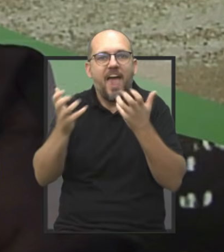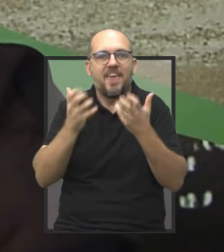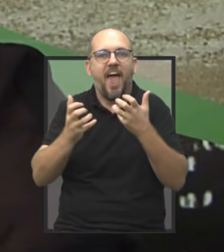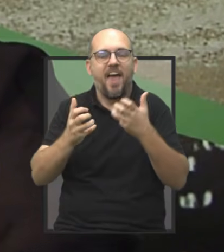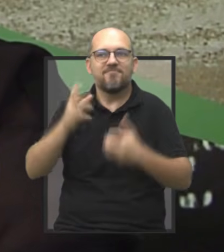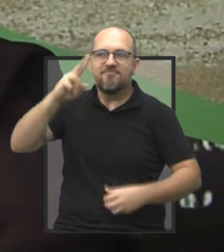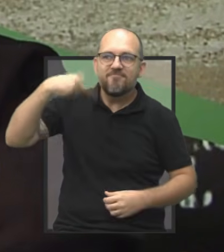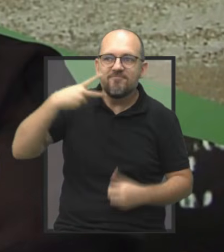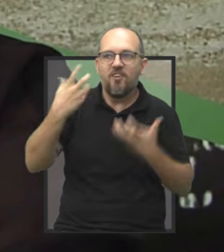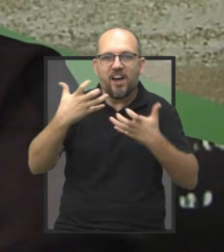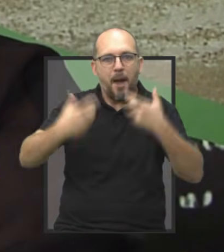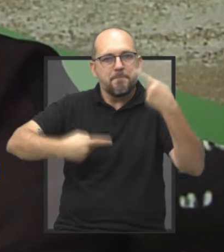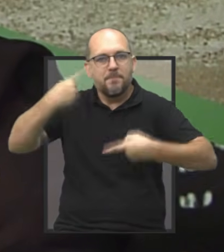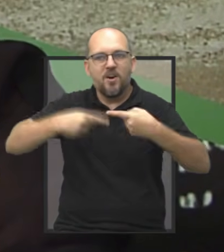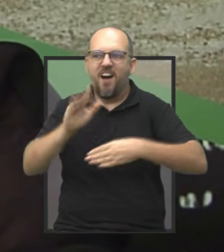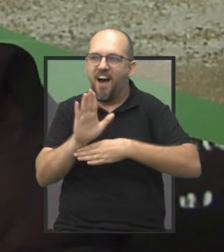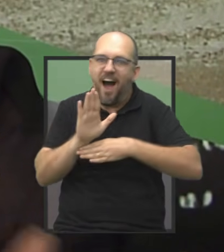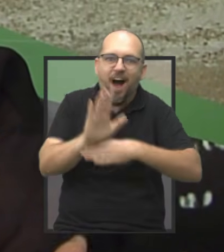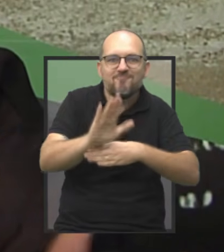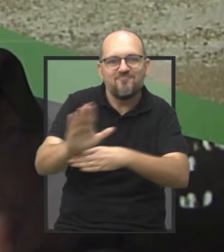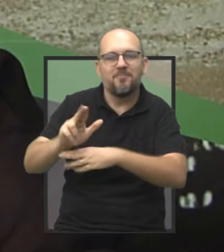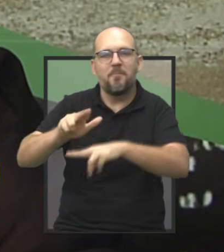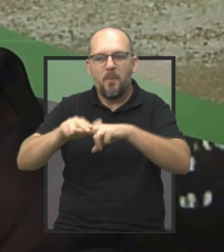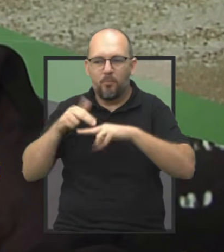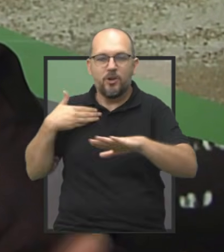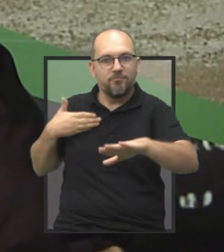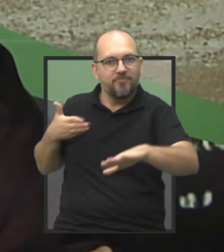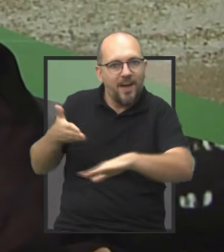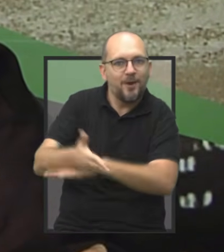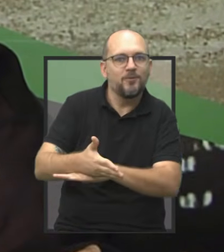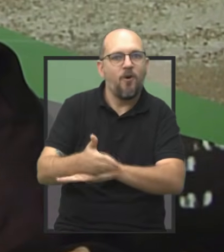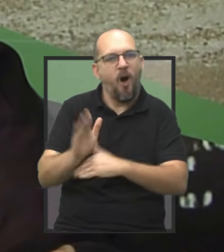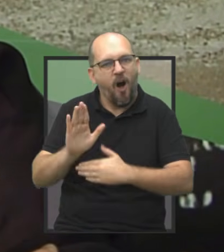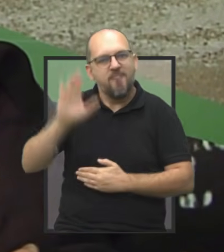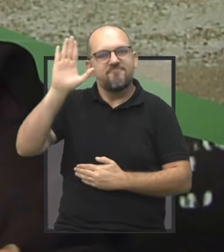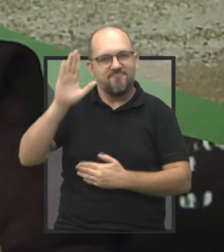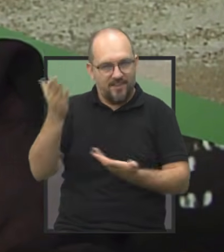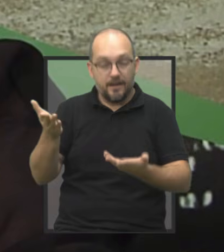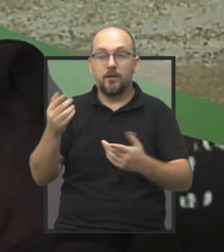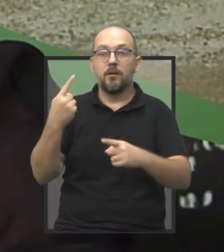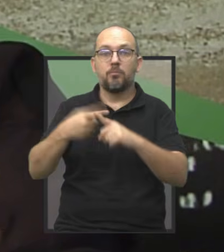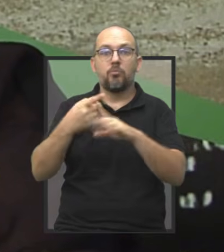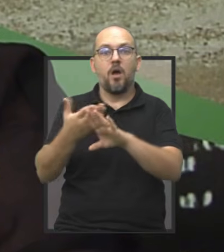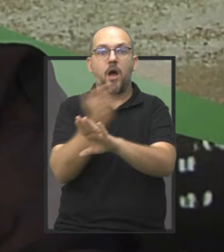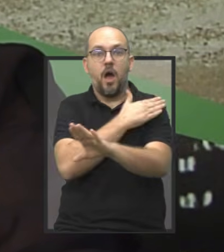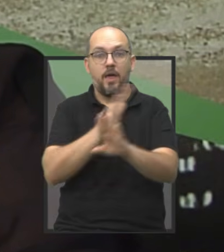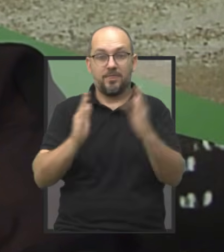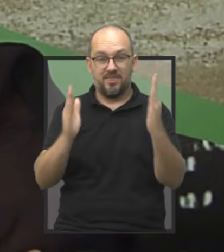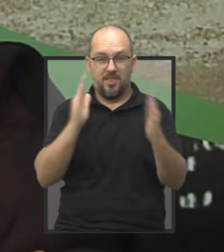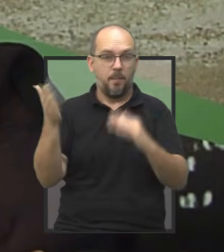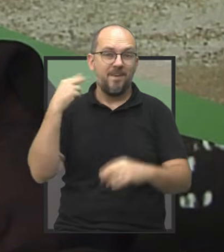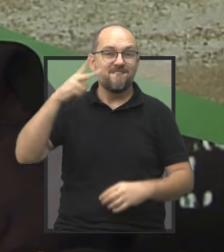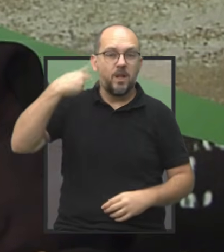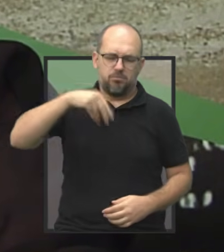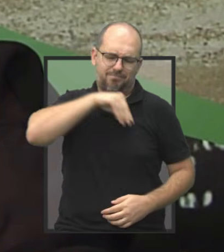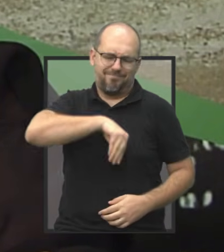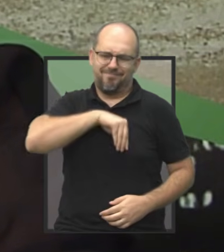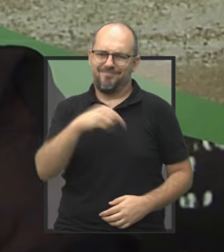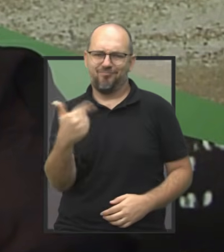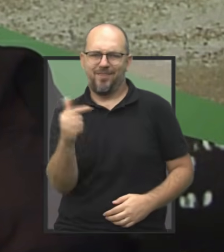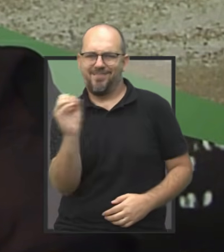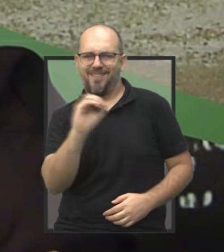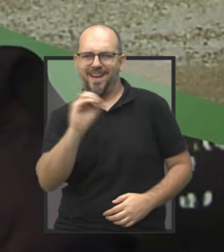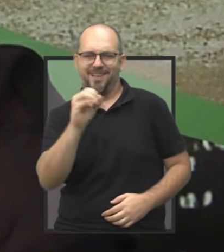querer dele de ser político, né? De querer ajudar, por isso que ele se enfiou nisso, né? Porque naquela época que ele foi vereador,